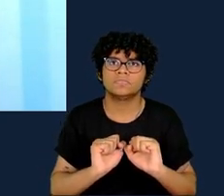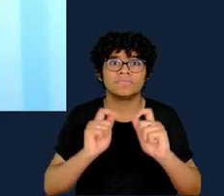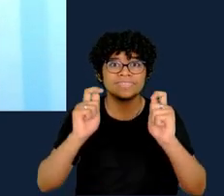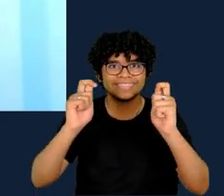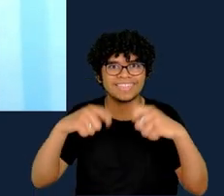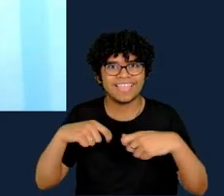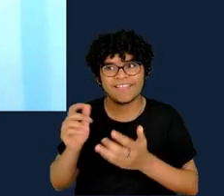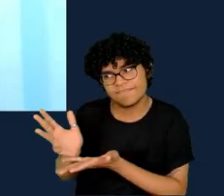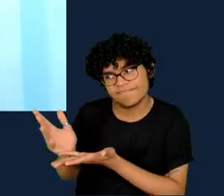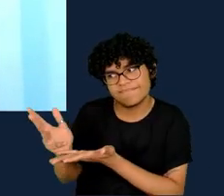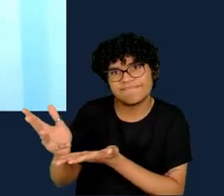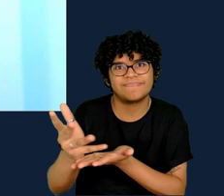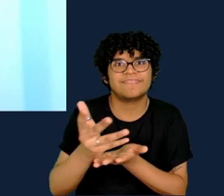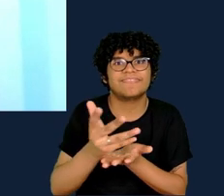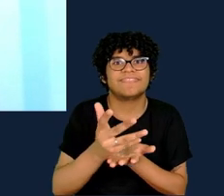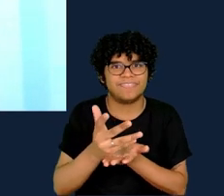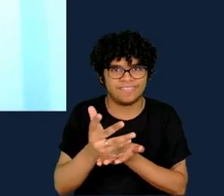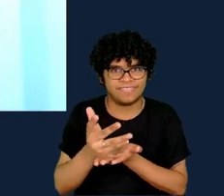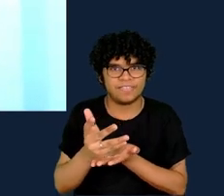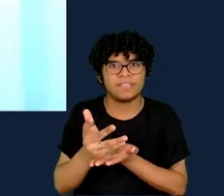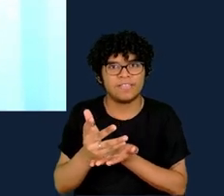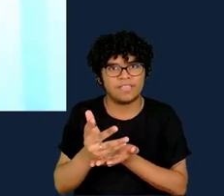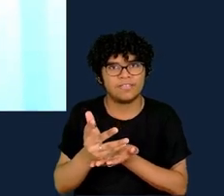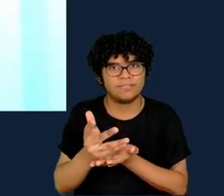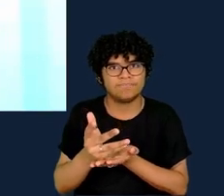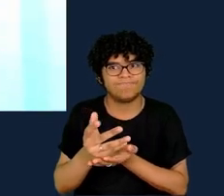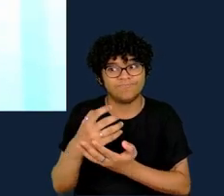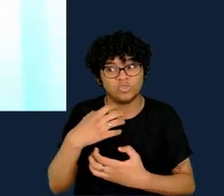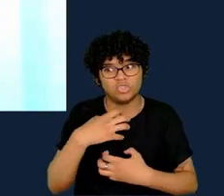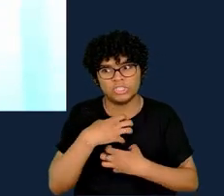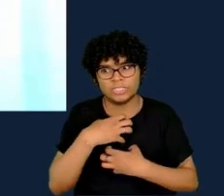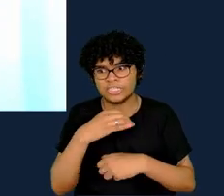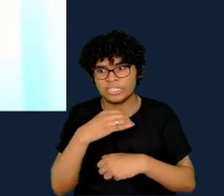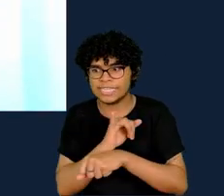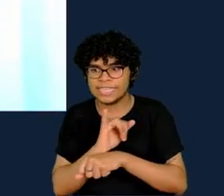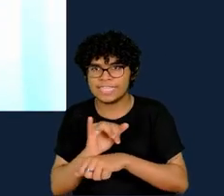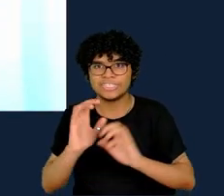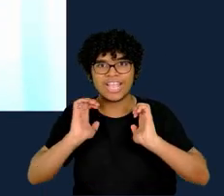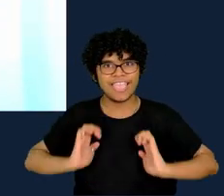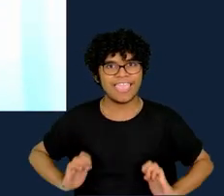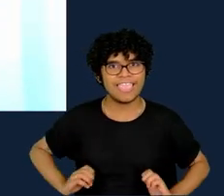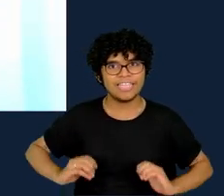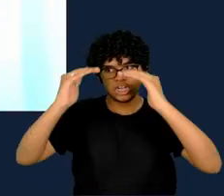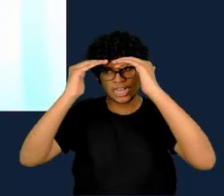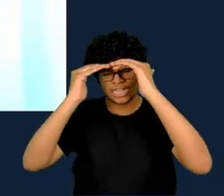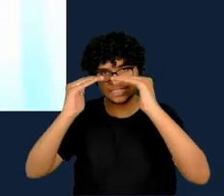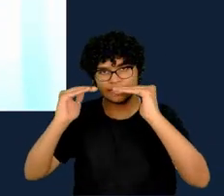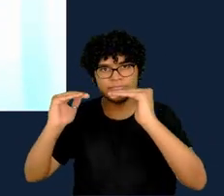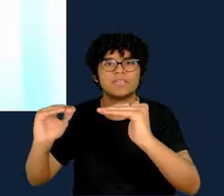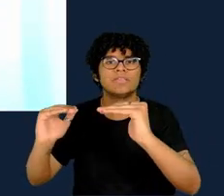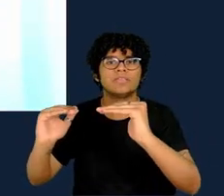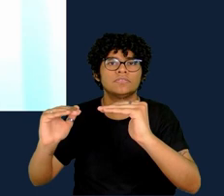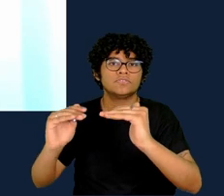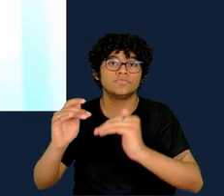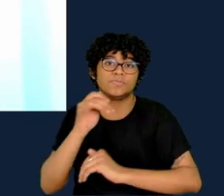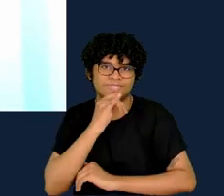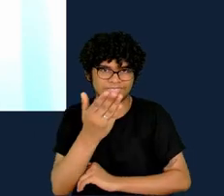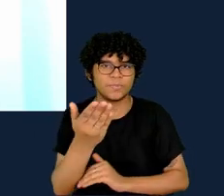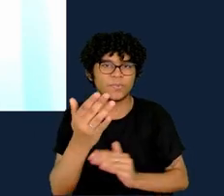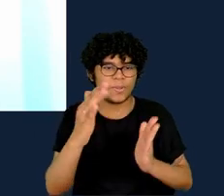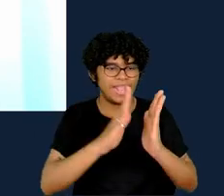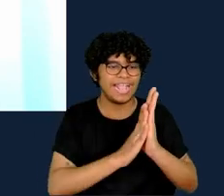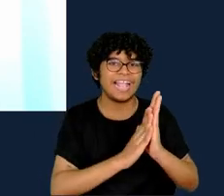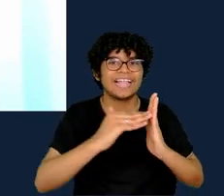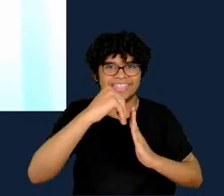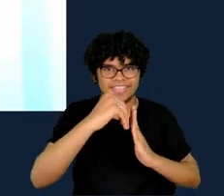colecionados com aquele formato de ética, de respeito, talvez, que nem o calendário que você mencionou. Acho